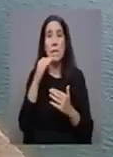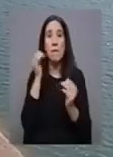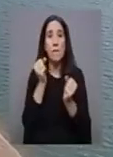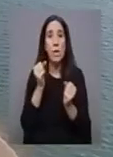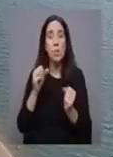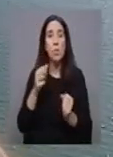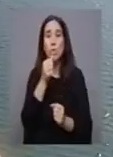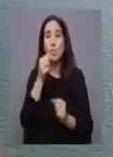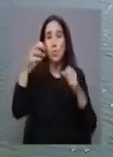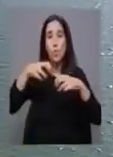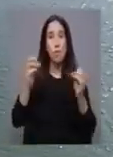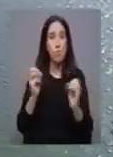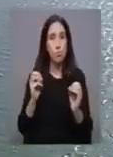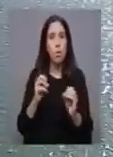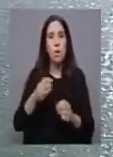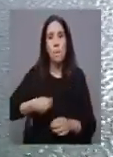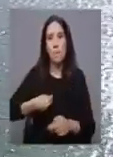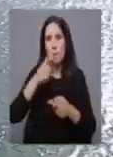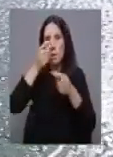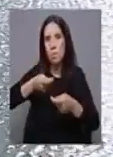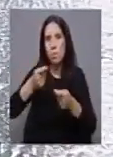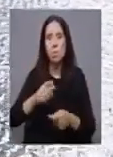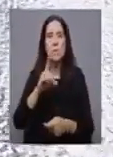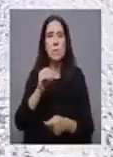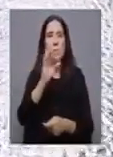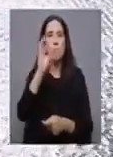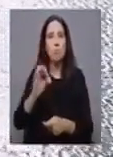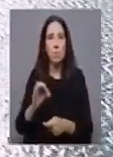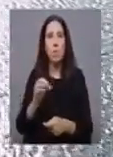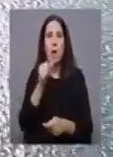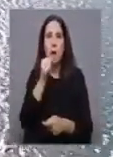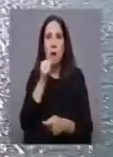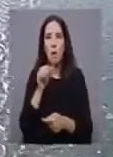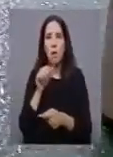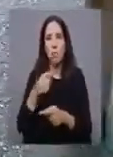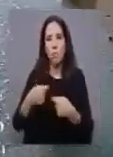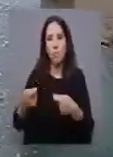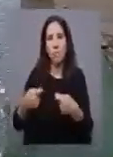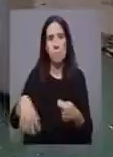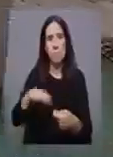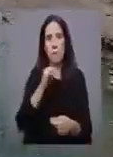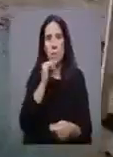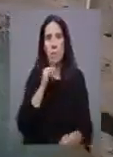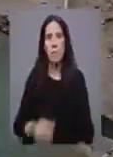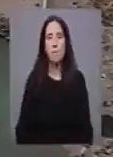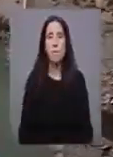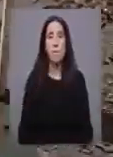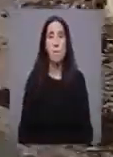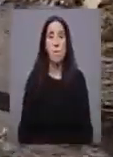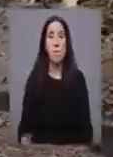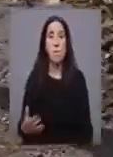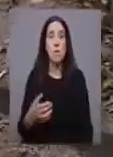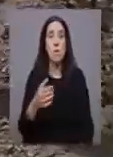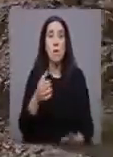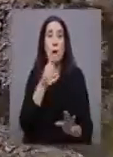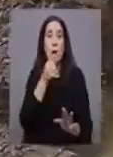também sobre a agricultura, responsável por cerca de 60% do consumo de água no Algarve. Nós não podemos deixar de dar água aos citrinos, porque